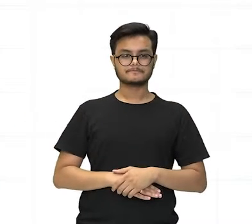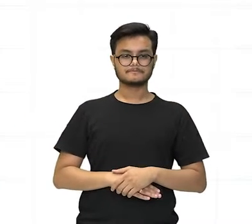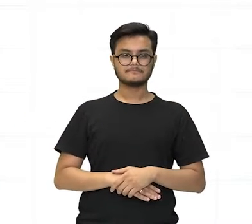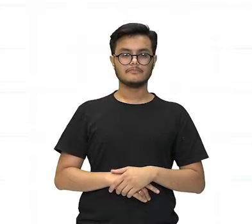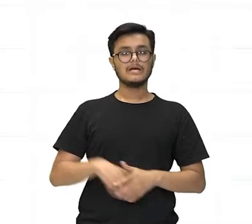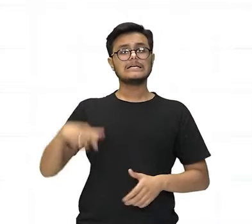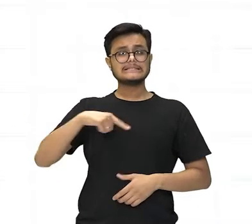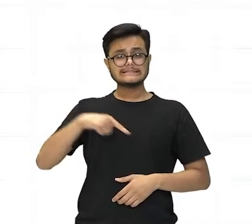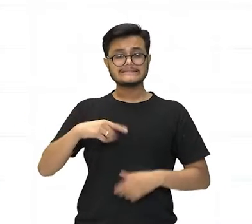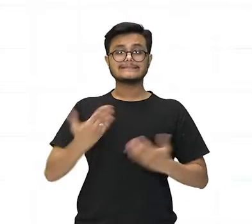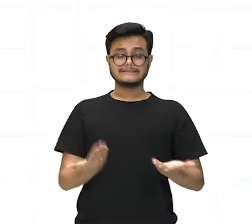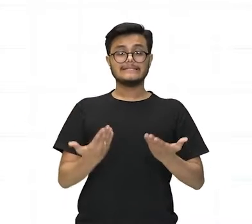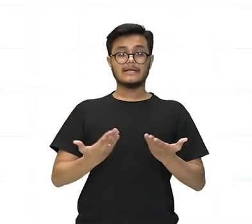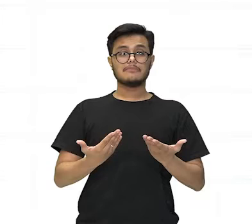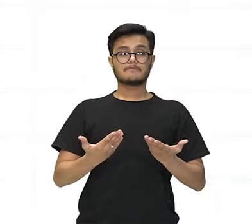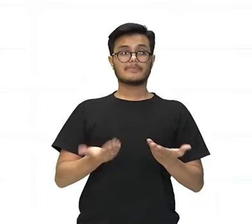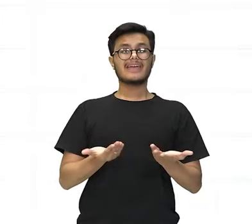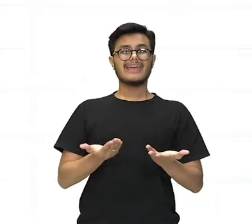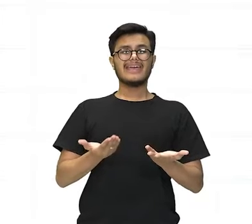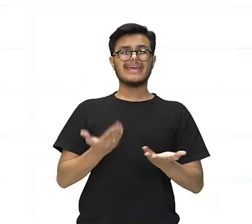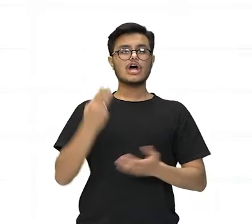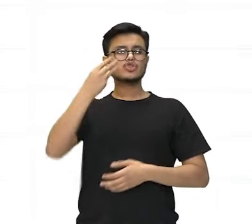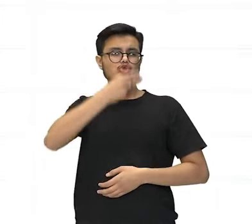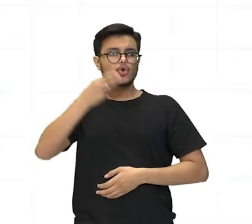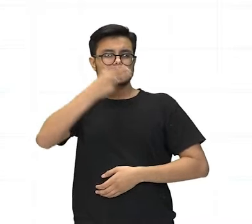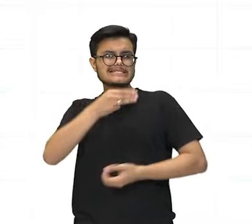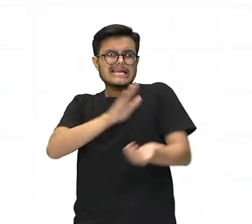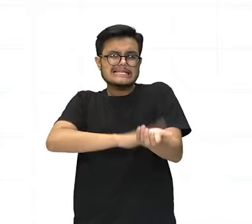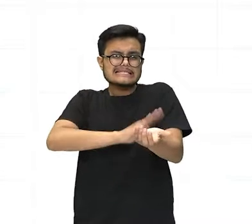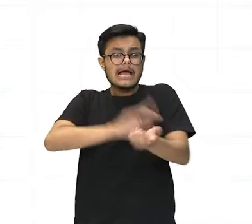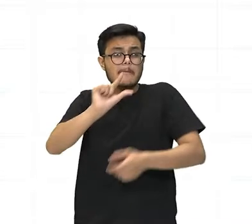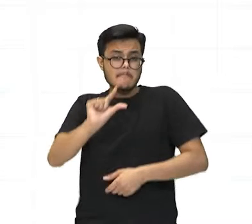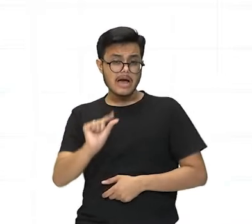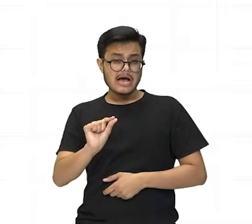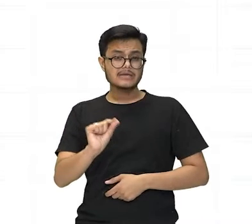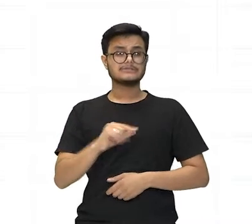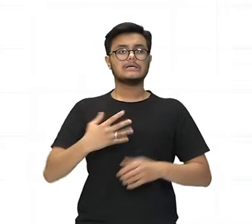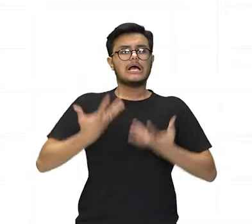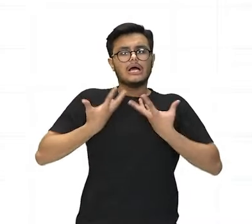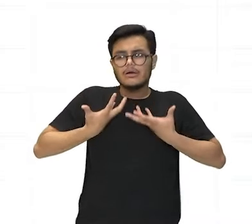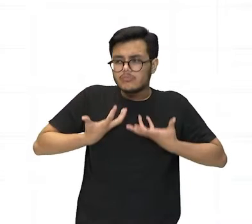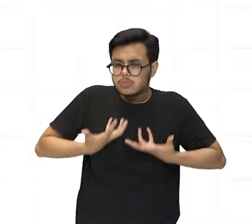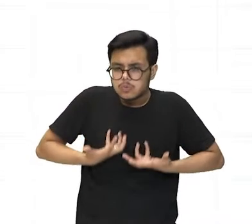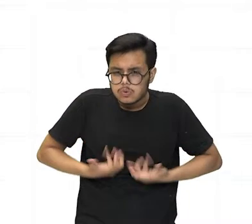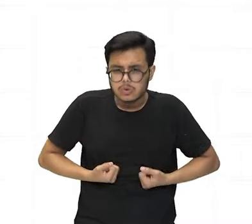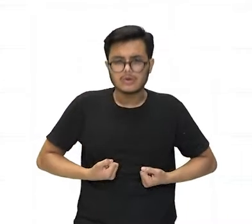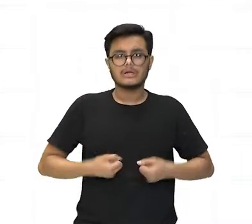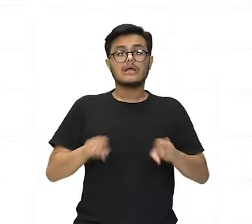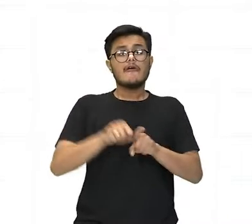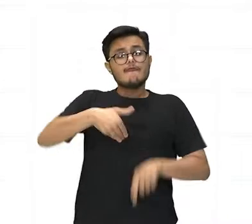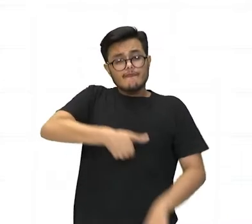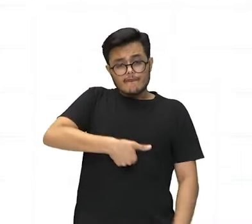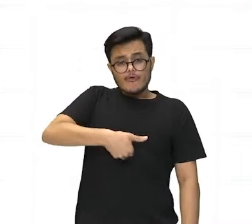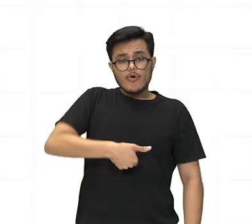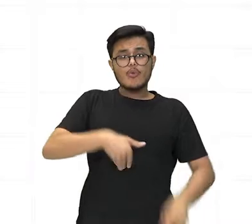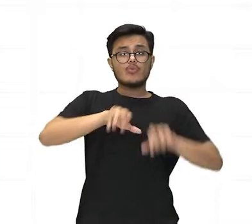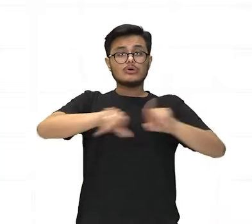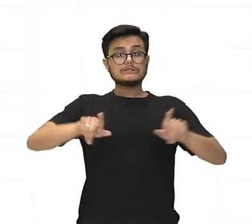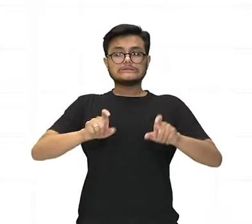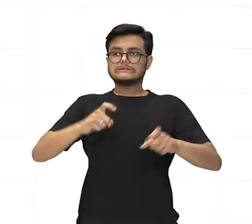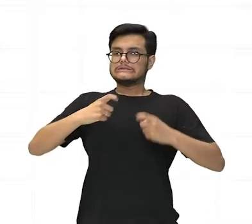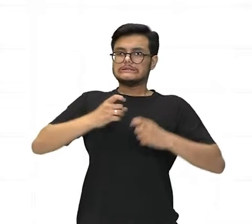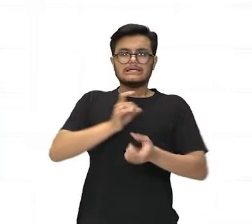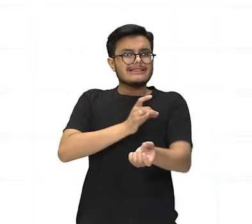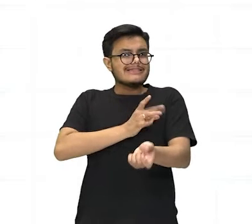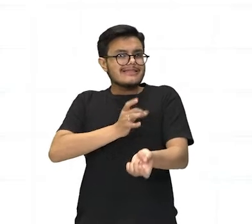aí a hipoglicemia, o cansaço excessivo, a fome, o